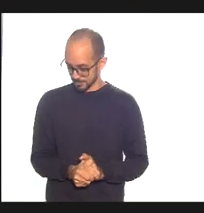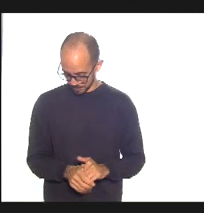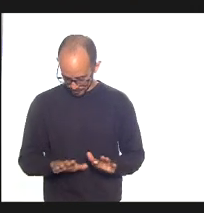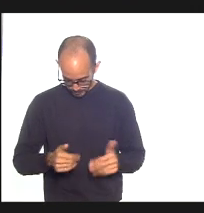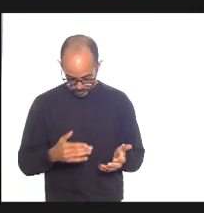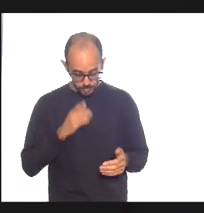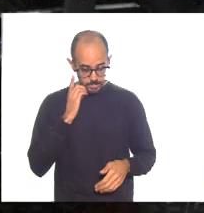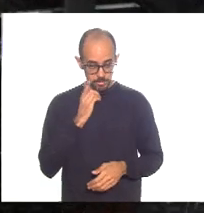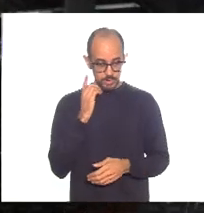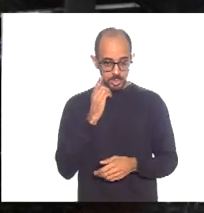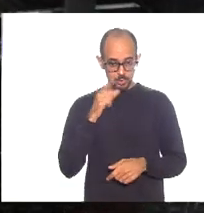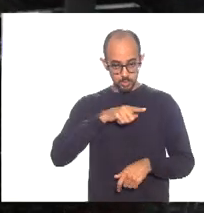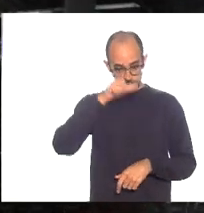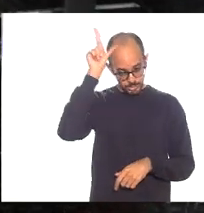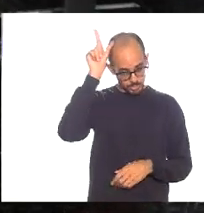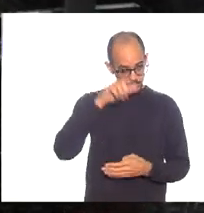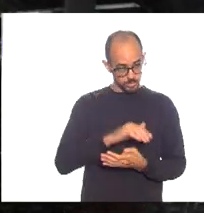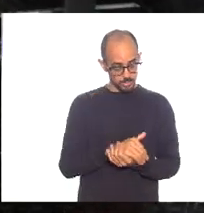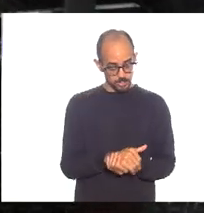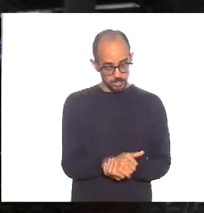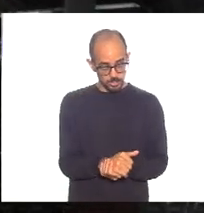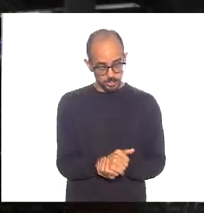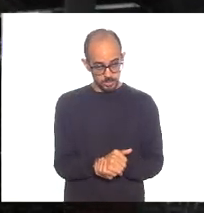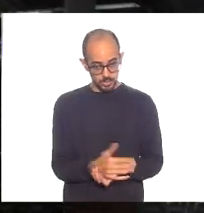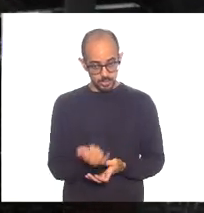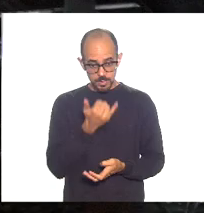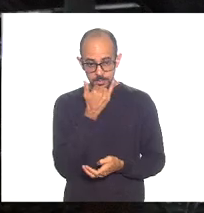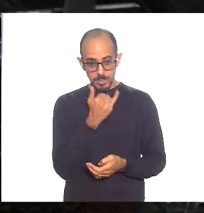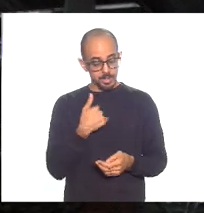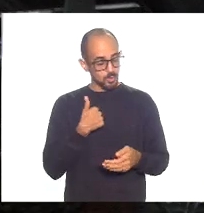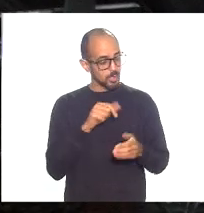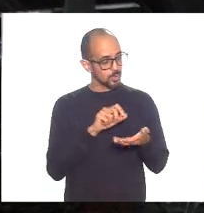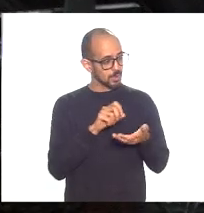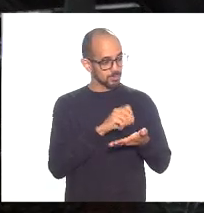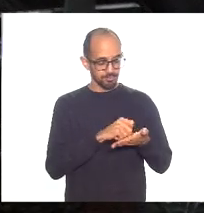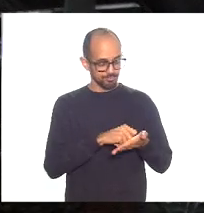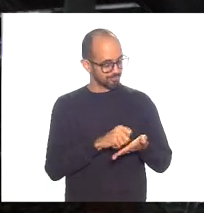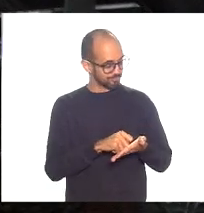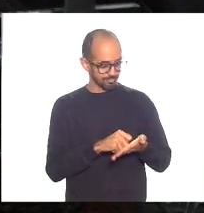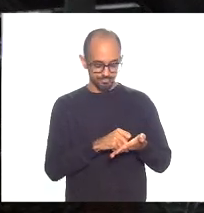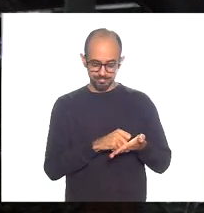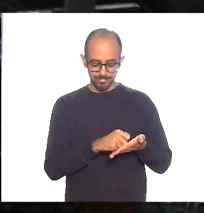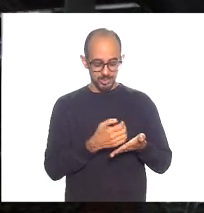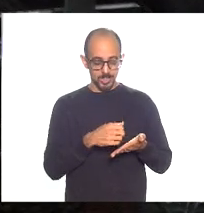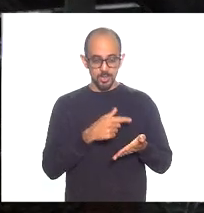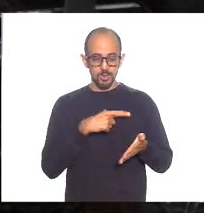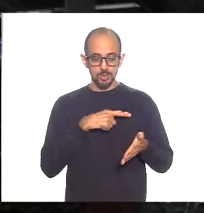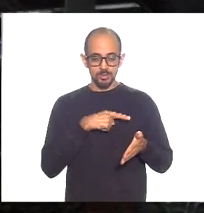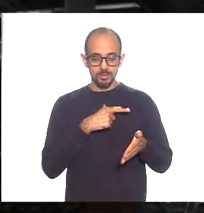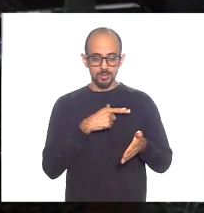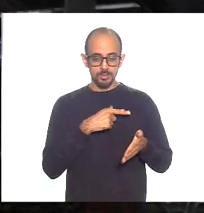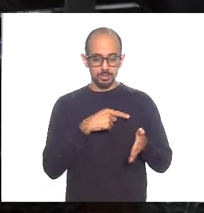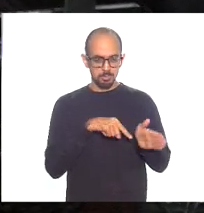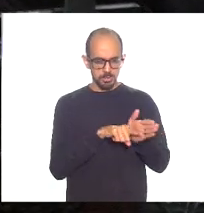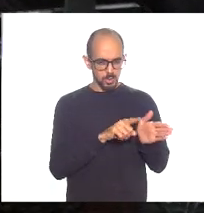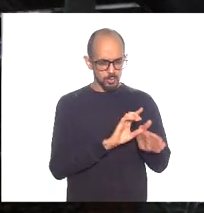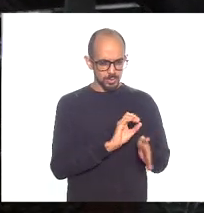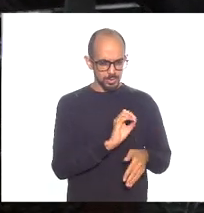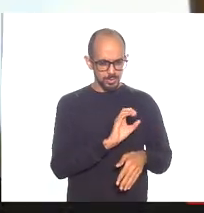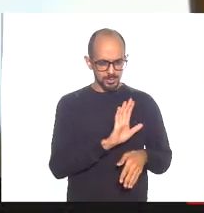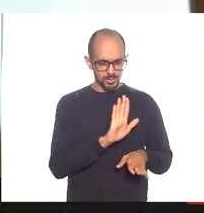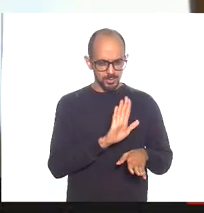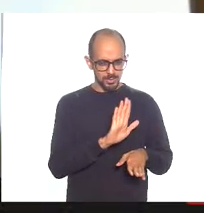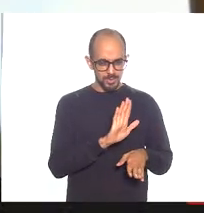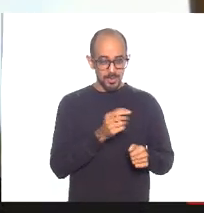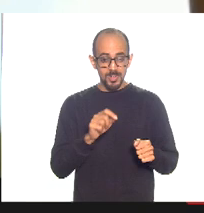Deputado Luiz, você perdão, mas eu estava despachando aqui. Nenhuma pergunta, né? Eu falei o